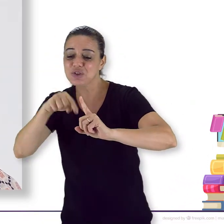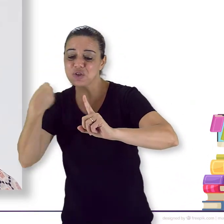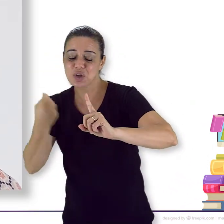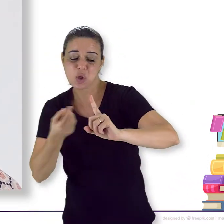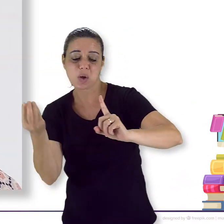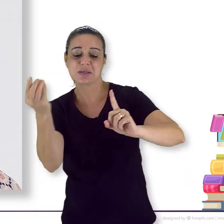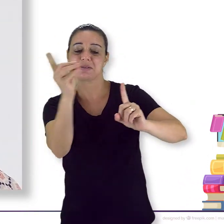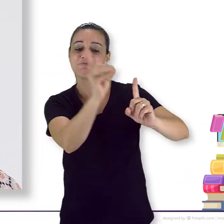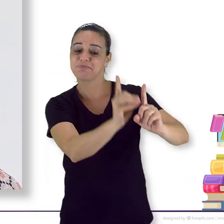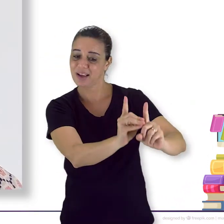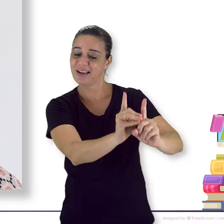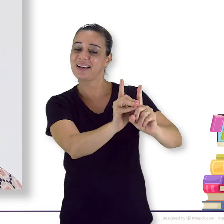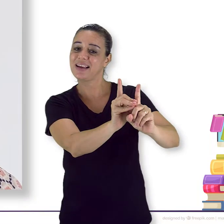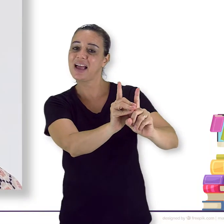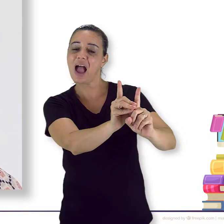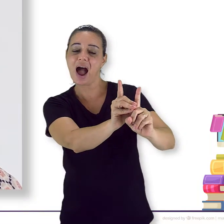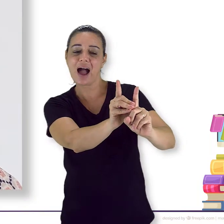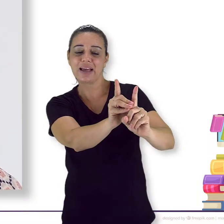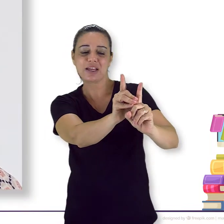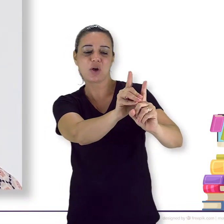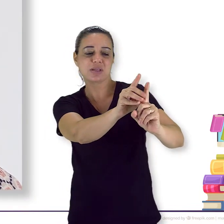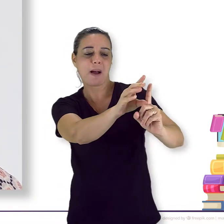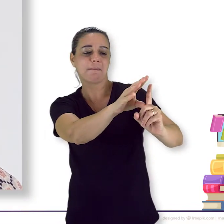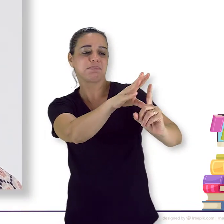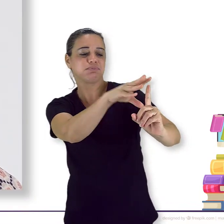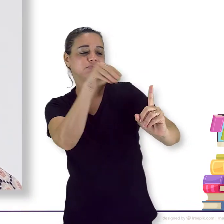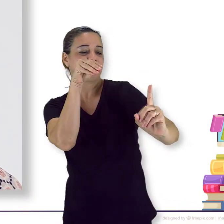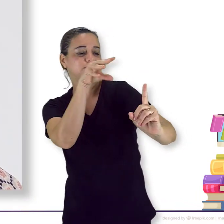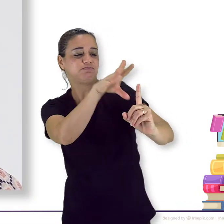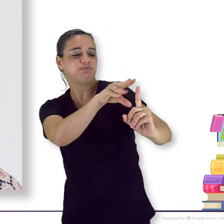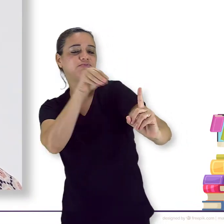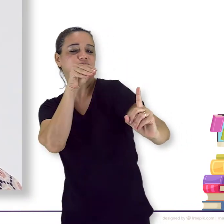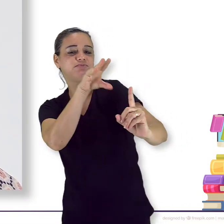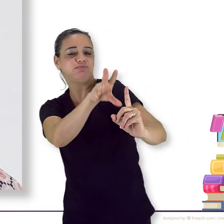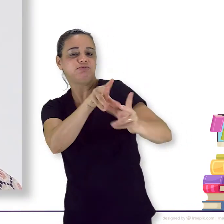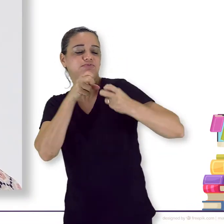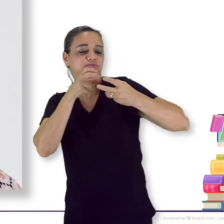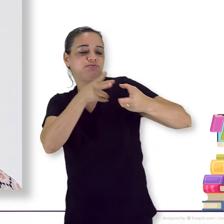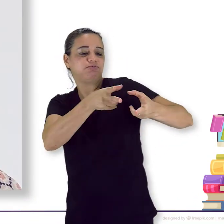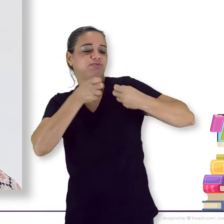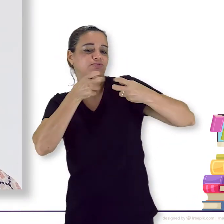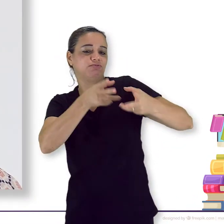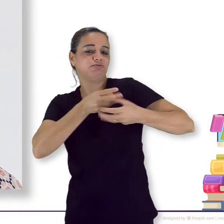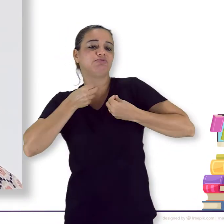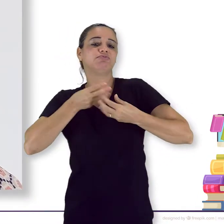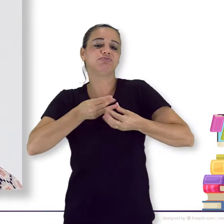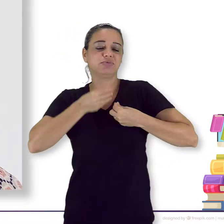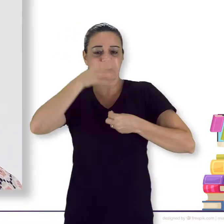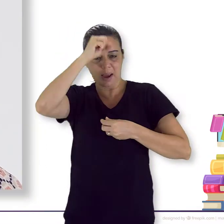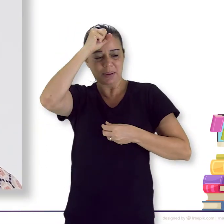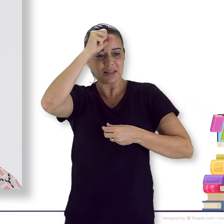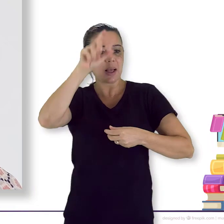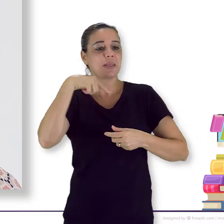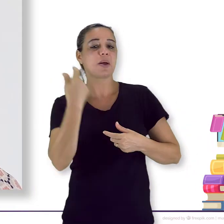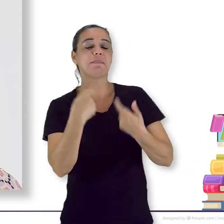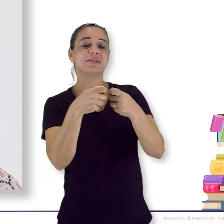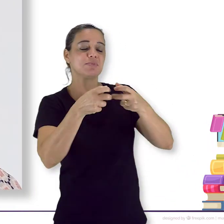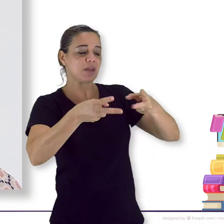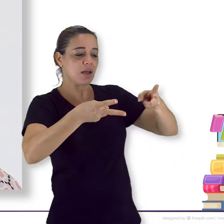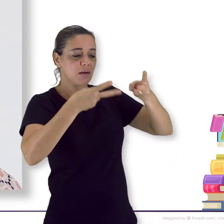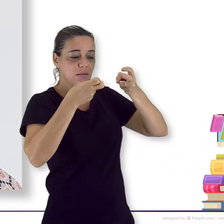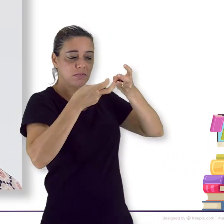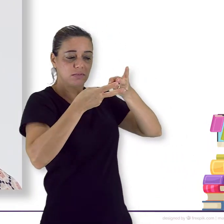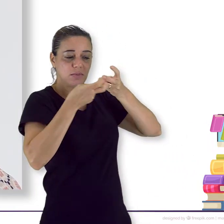a partir disso, Vygotsky coloca como sendo de extrema relevância a gente